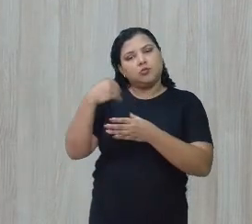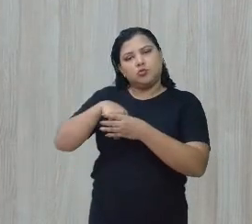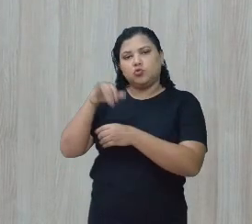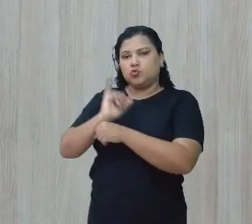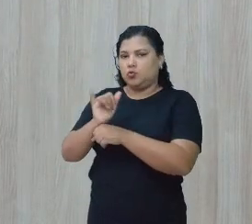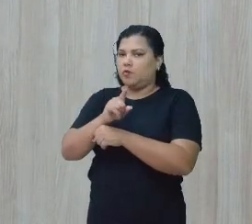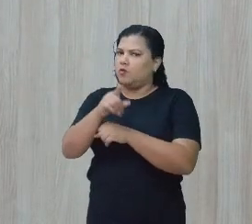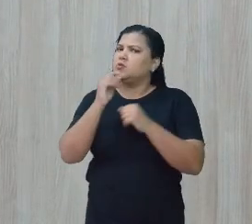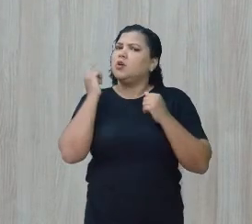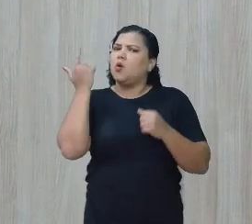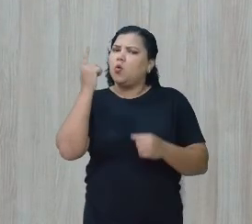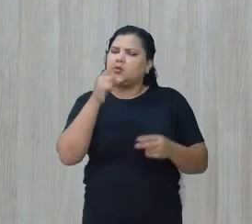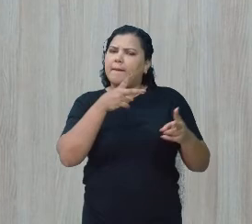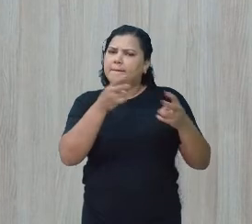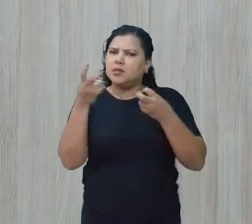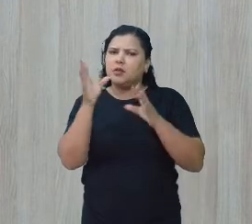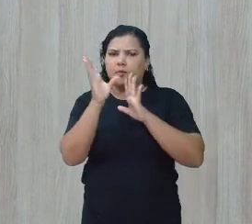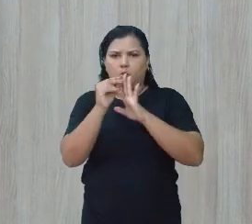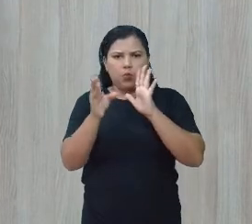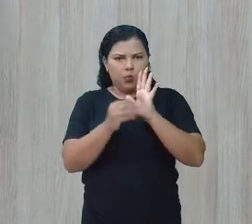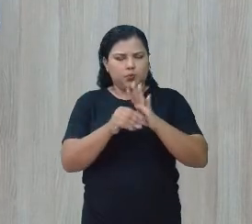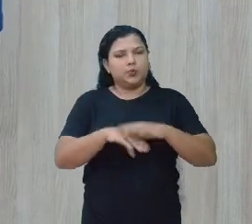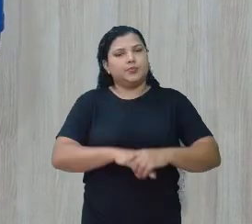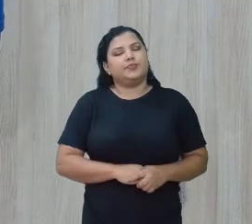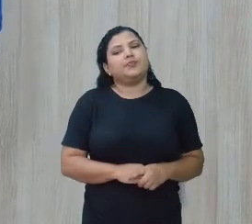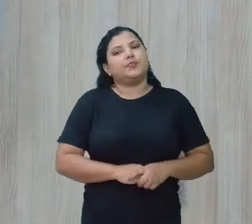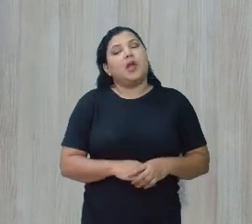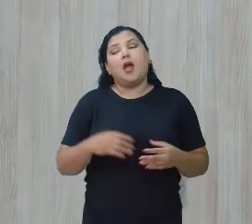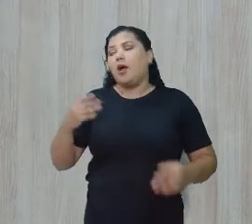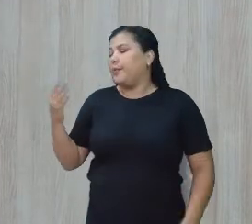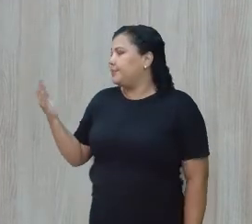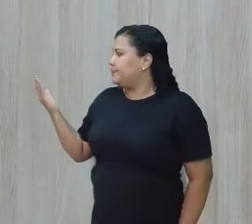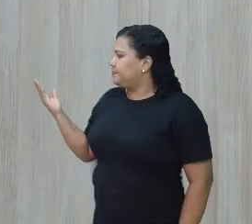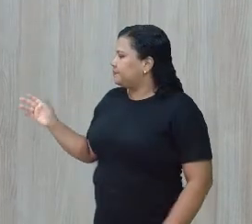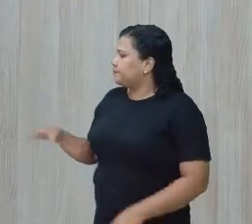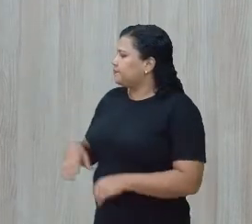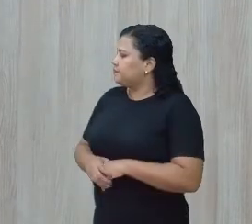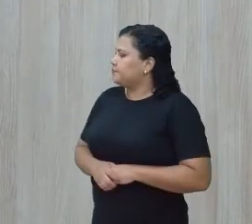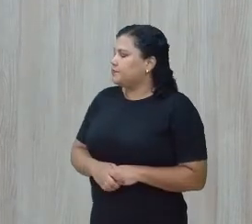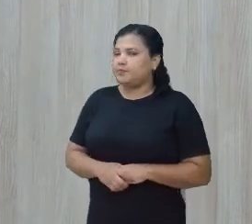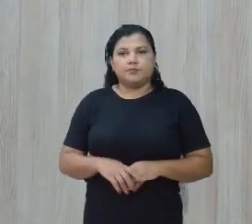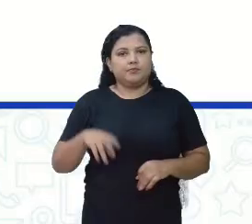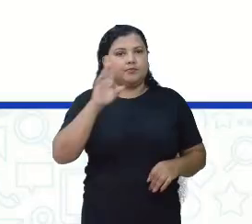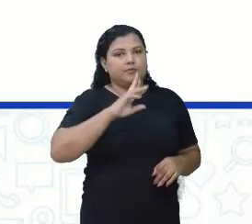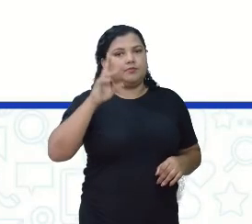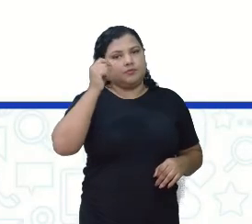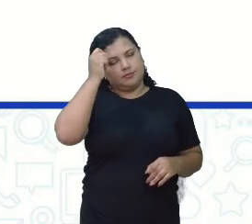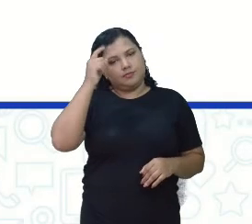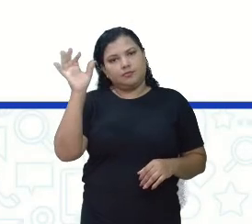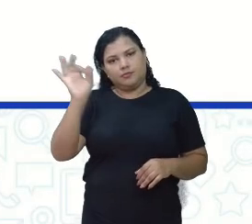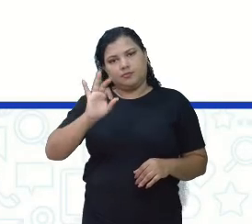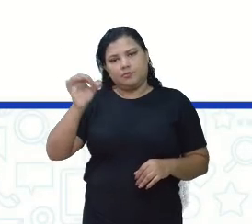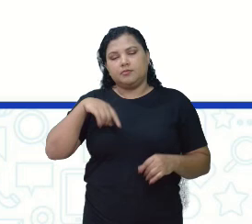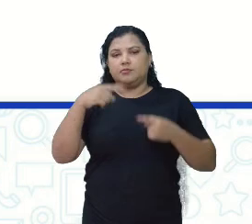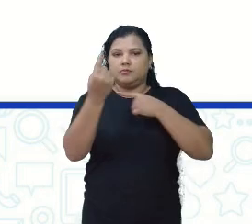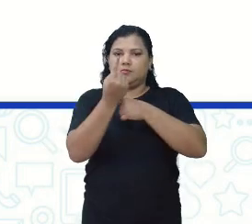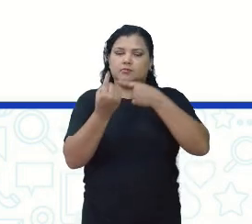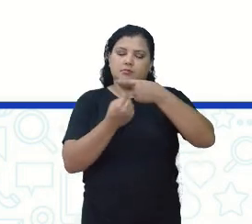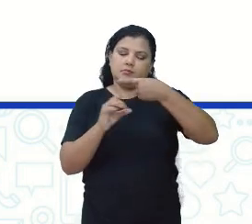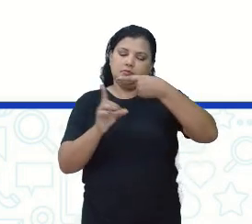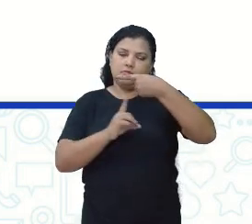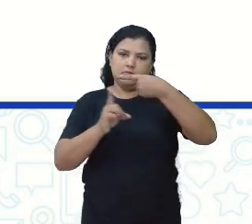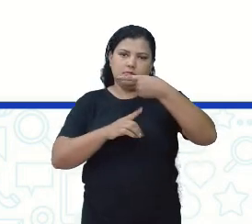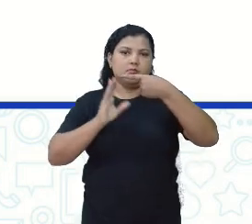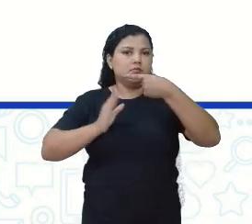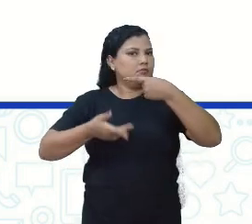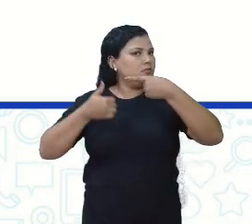você consegue verificar esse conteúdo. Agora, a gente está utilizando a ideia de porcentagem, que é uma fração onde o nosso denominador ele